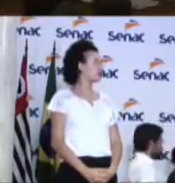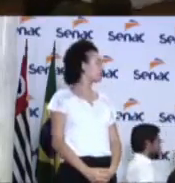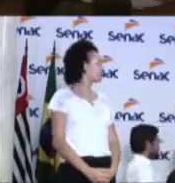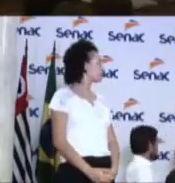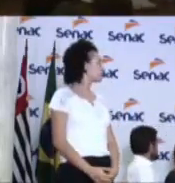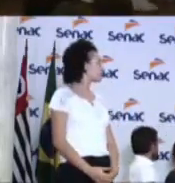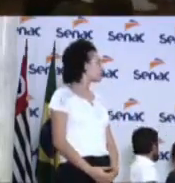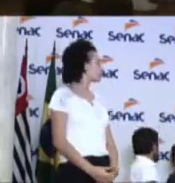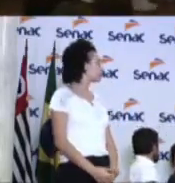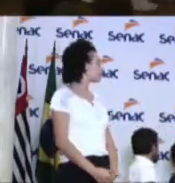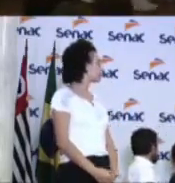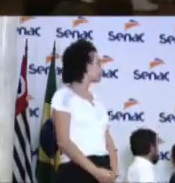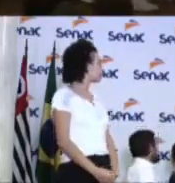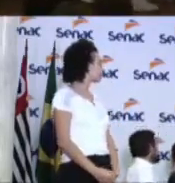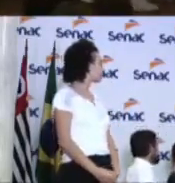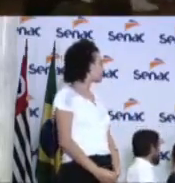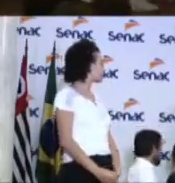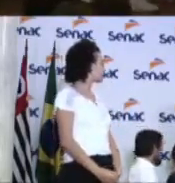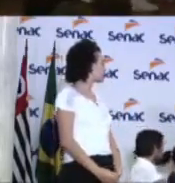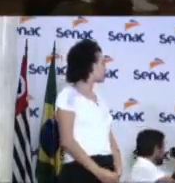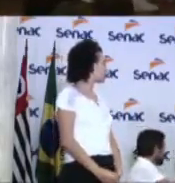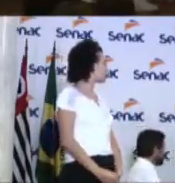Desculpe, é da moda.